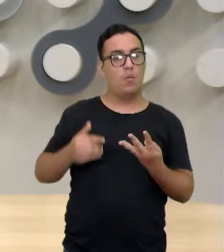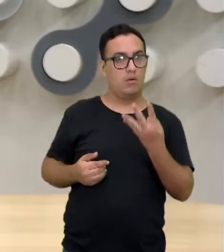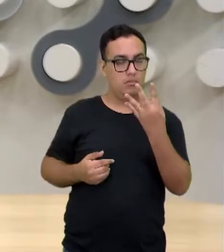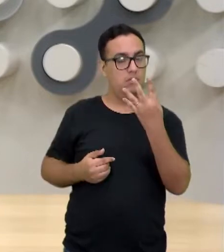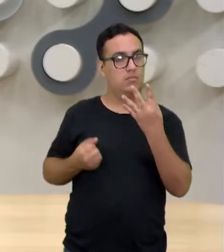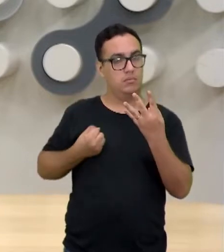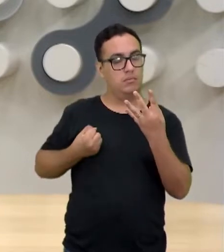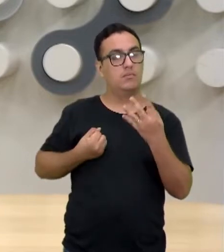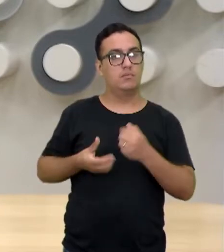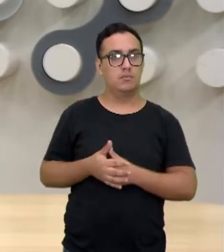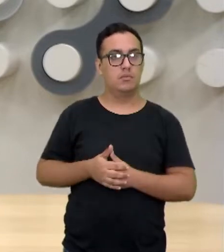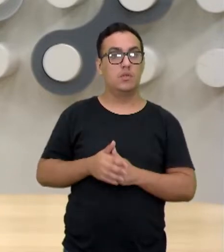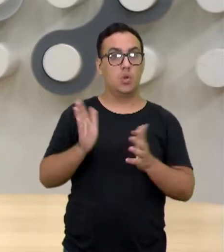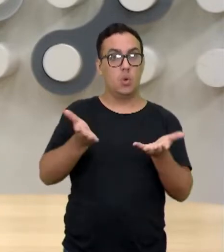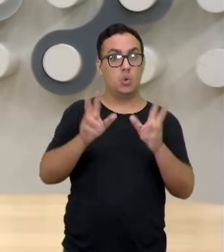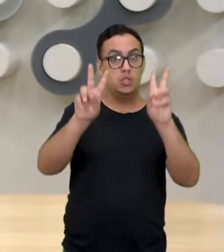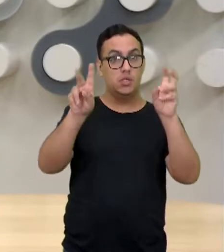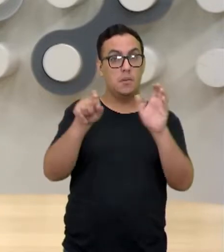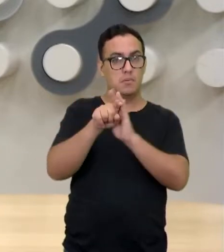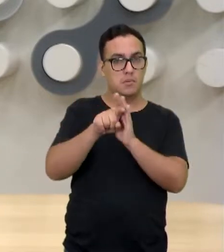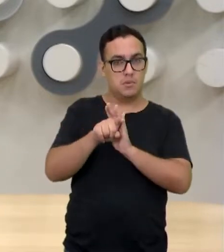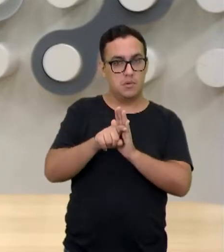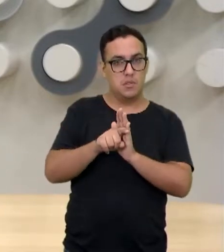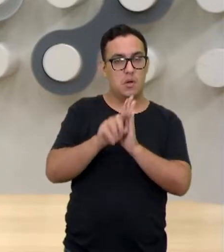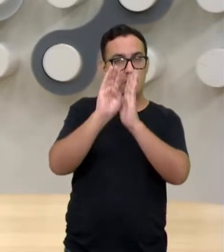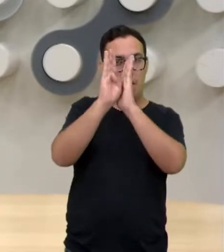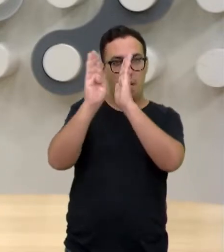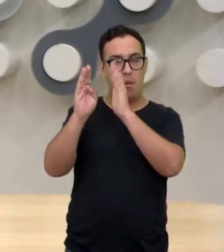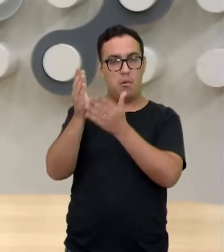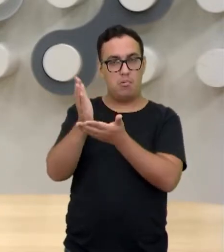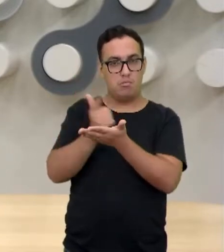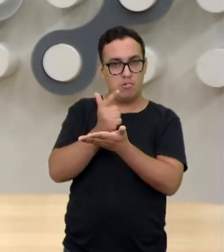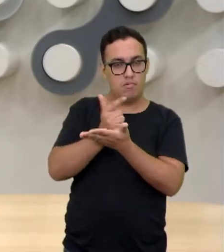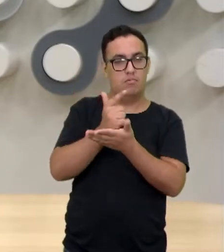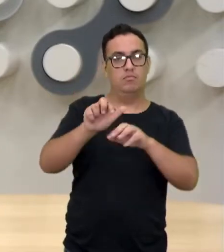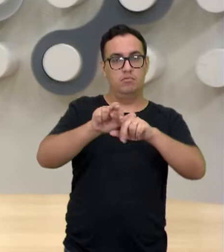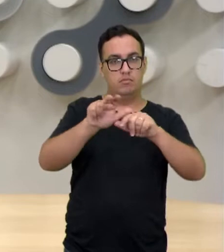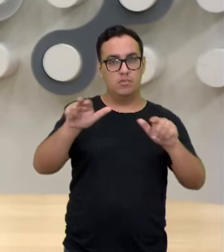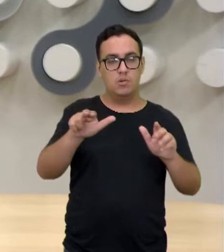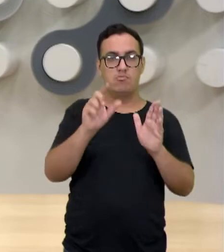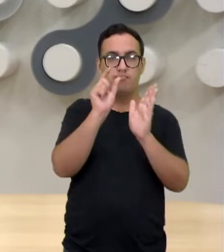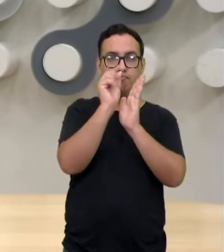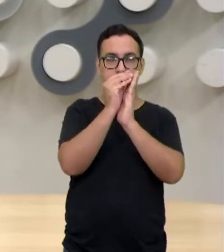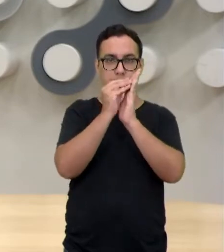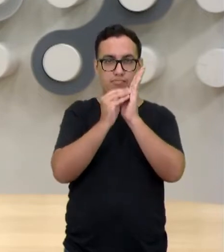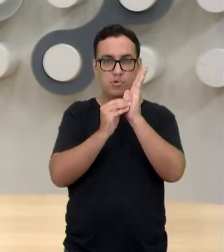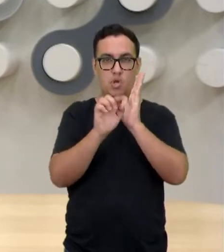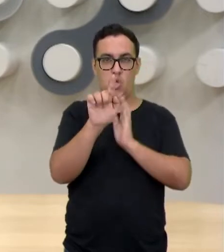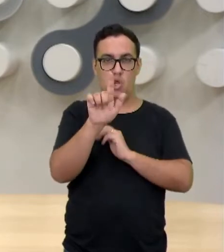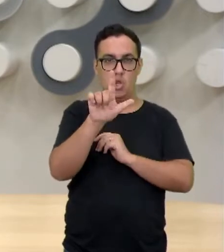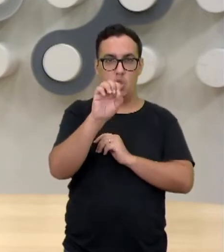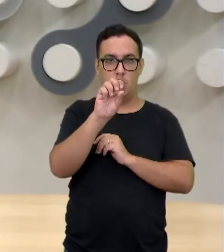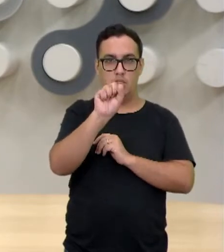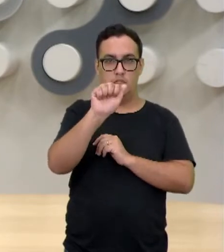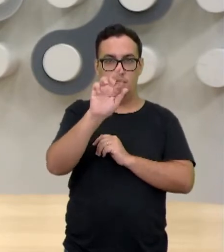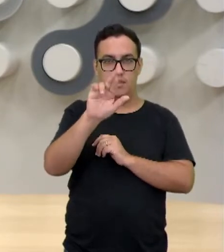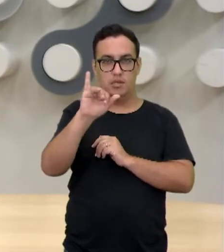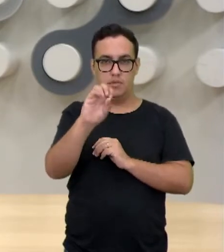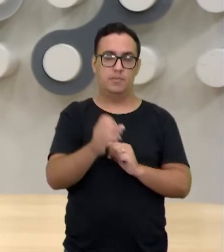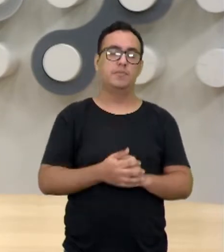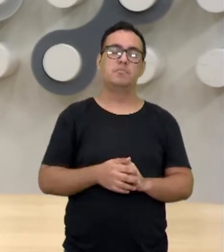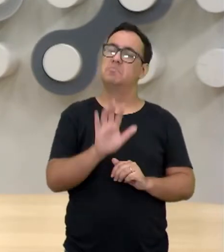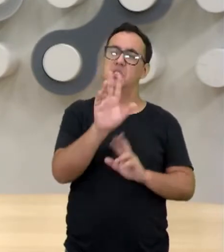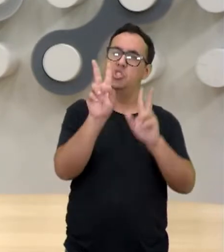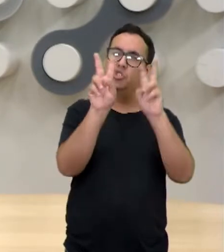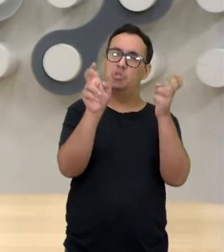nossa aula de hoje de Pesquisa Bibliográfica, Glossário. E por que é que eu intitulei assim essa aula? Porque no